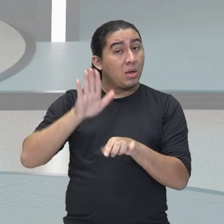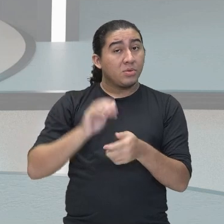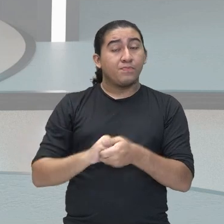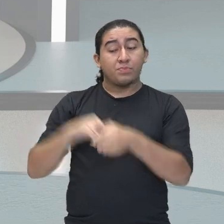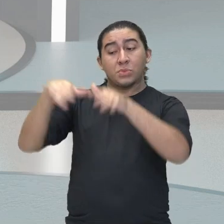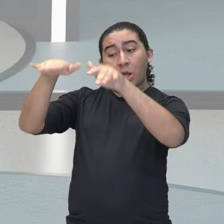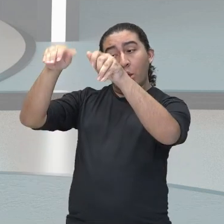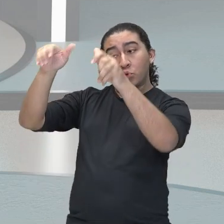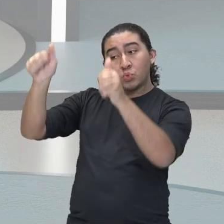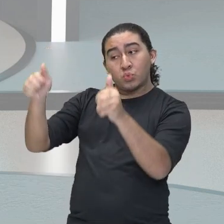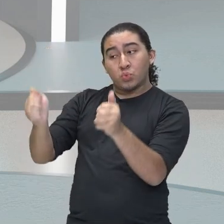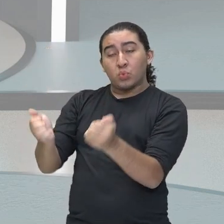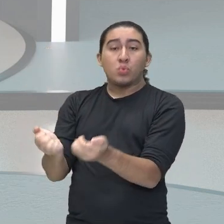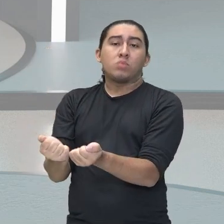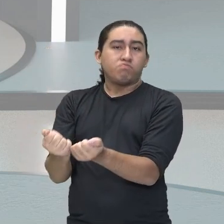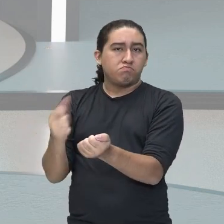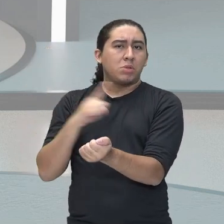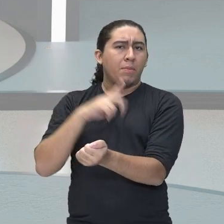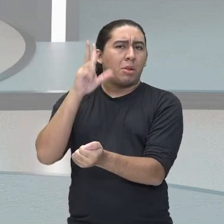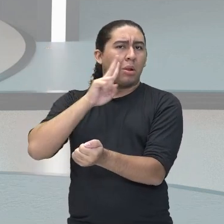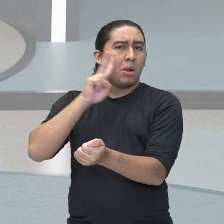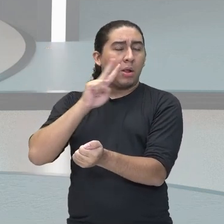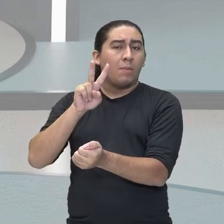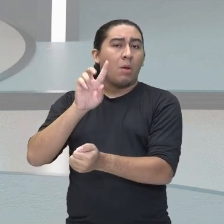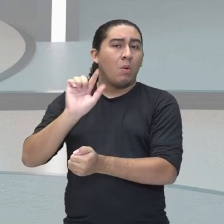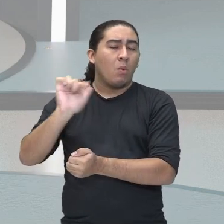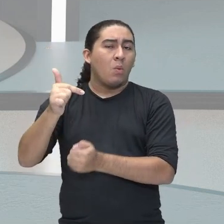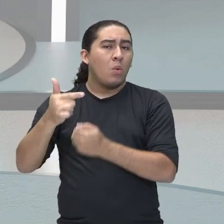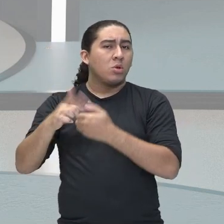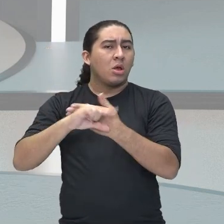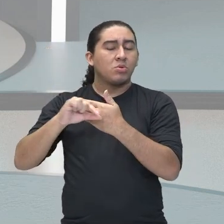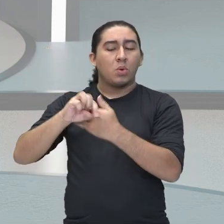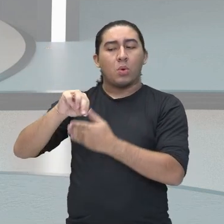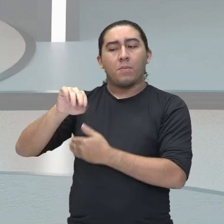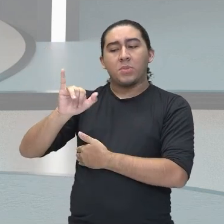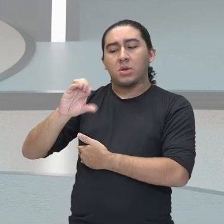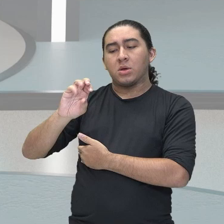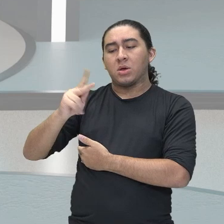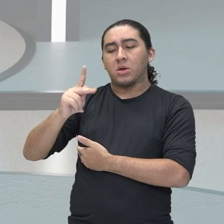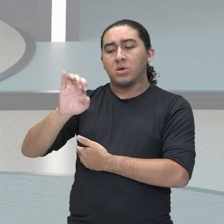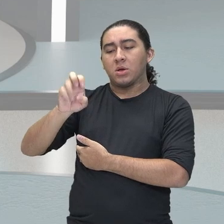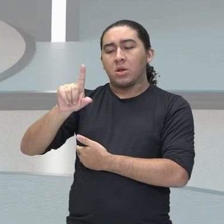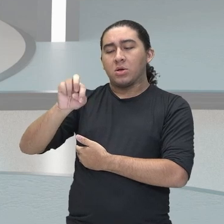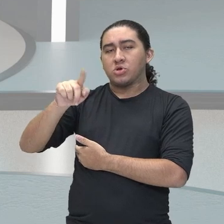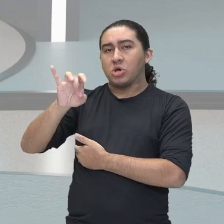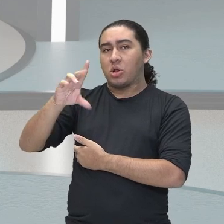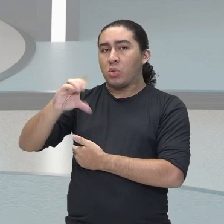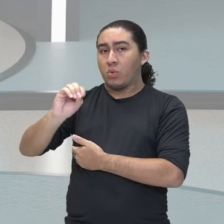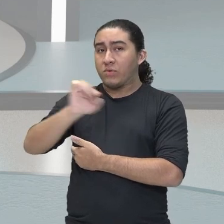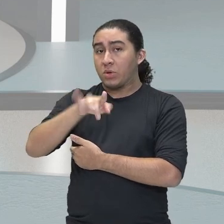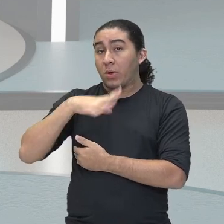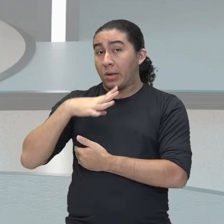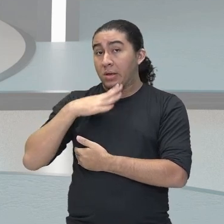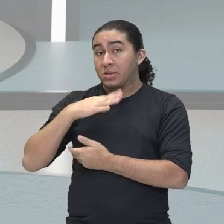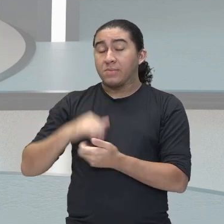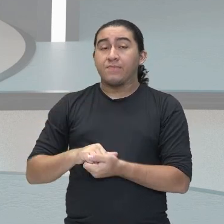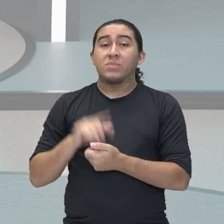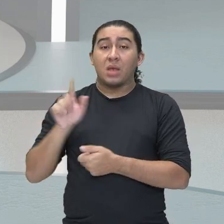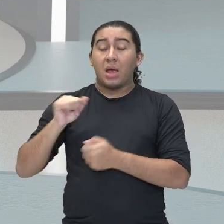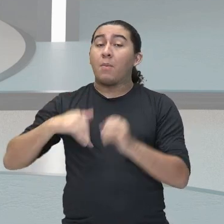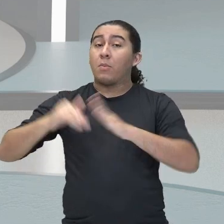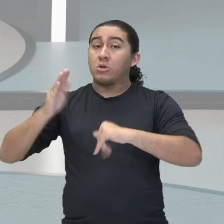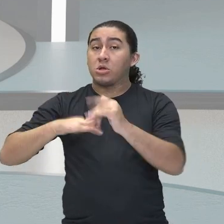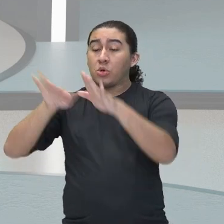bastante... vamos lembrar de Michelangelo. Já ouviram falar de Michelangelo? É um escultor da época